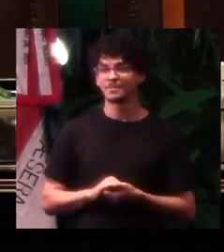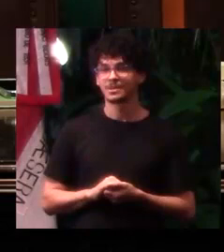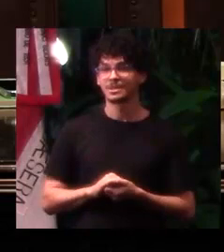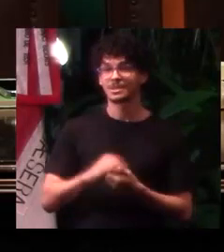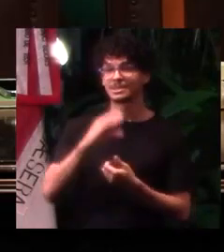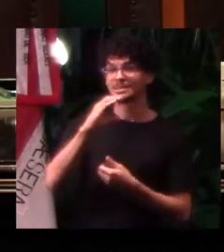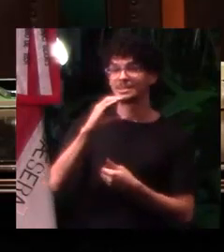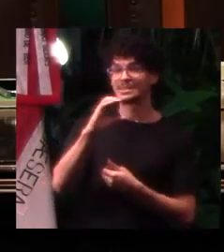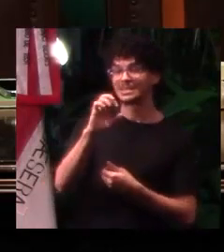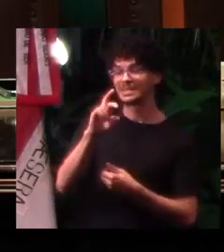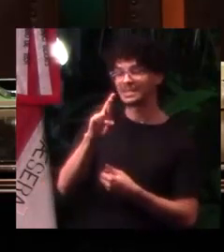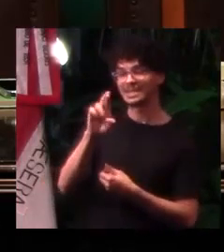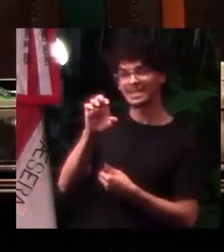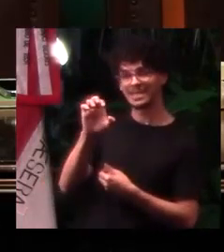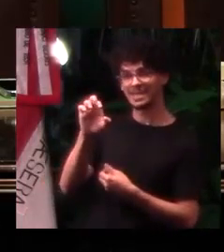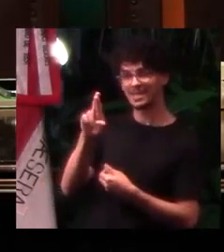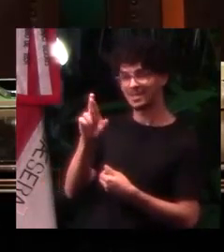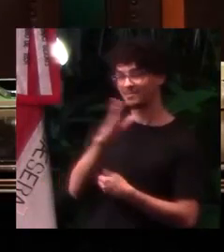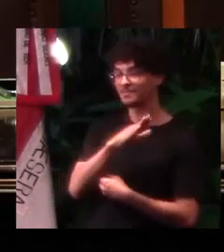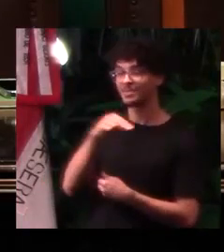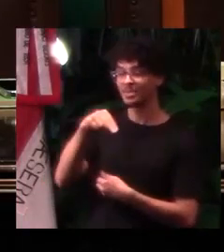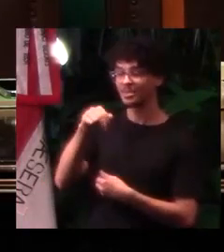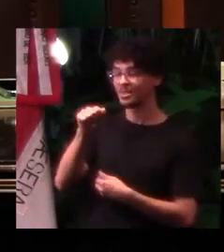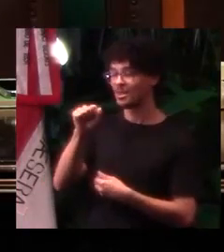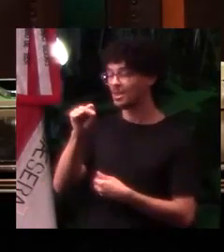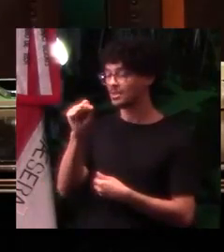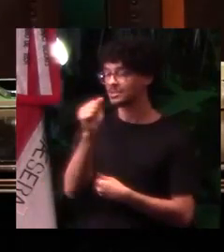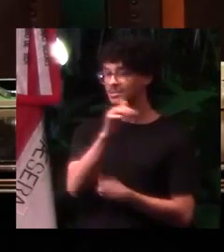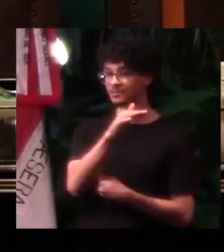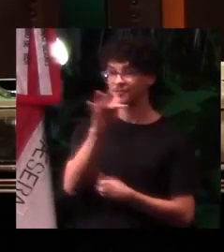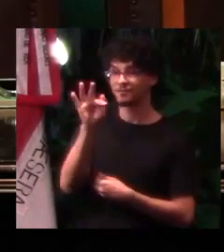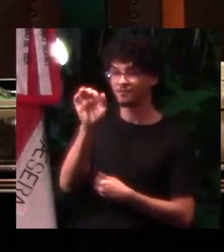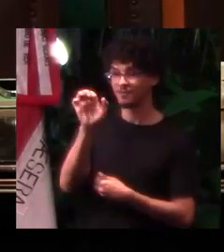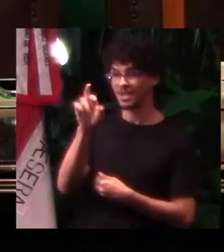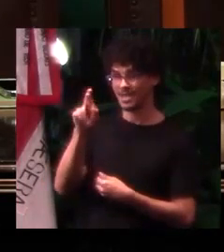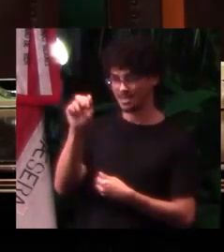Creia nas Feras, né? Que é a Natasha...